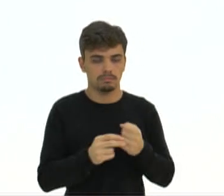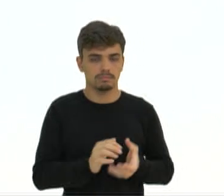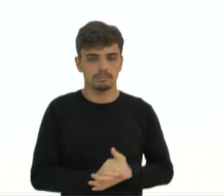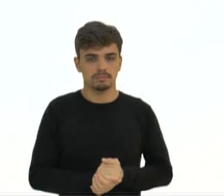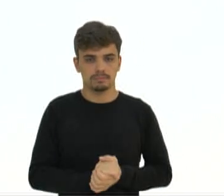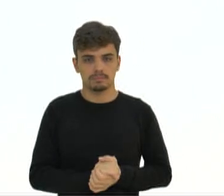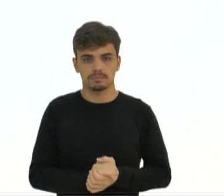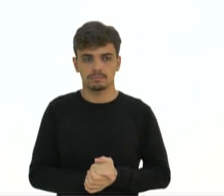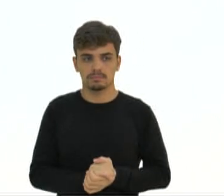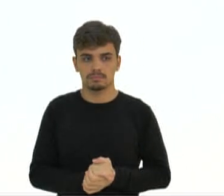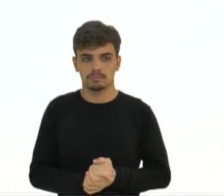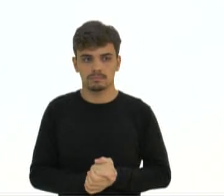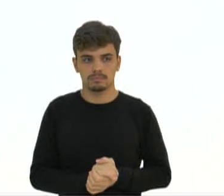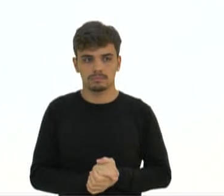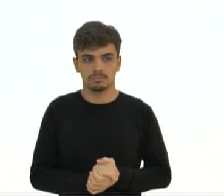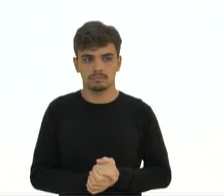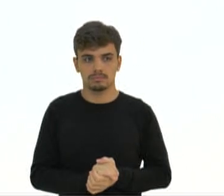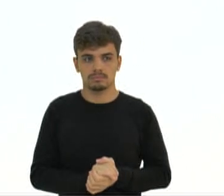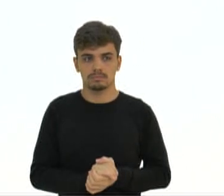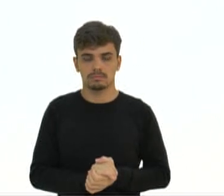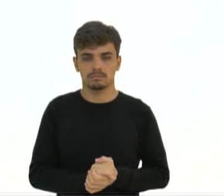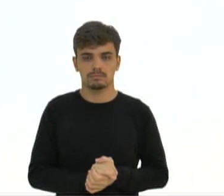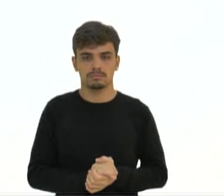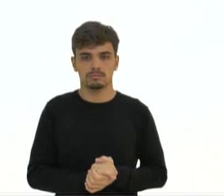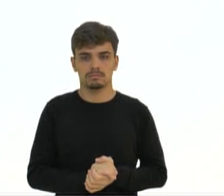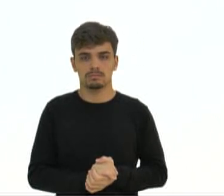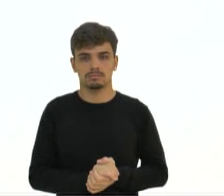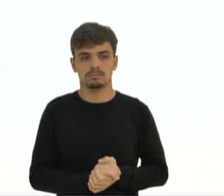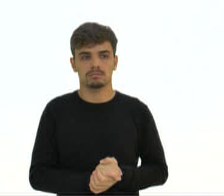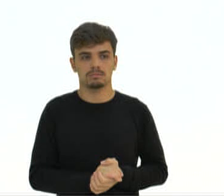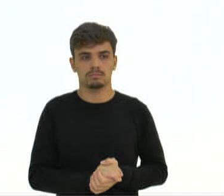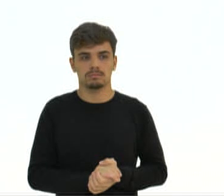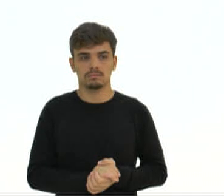nossos gestos ou comportamentos de tipo visual,